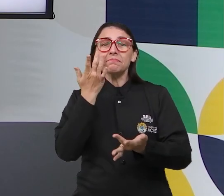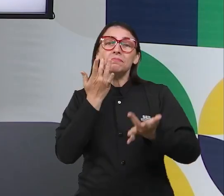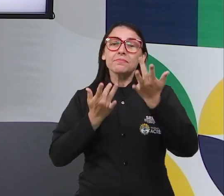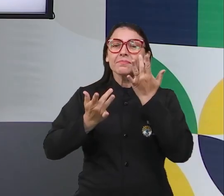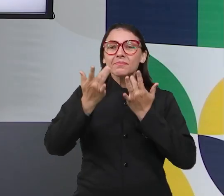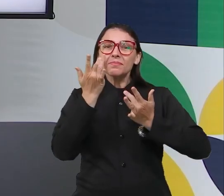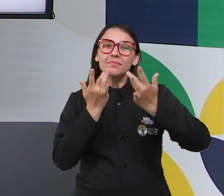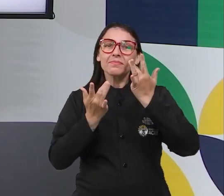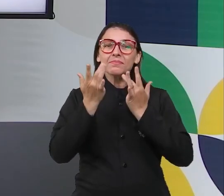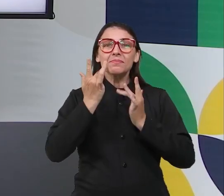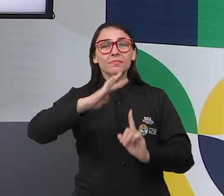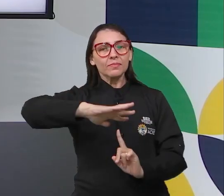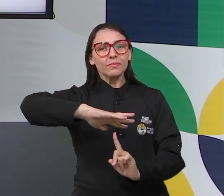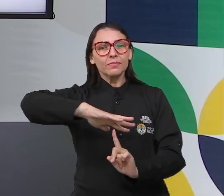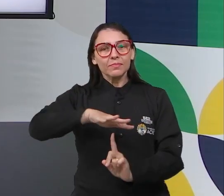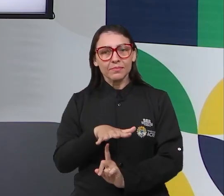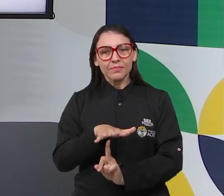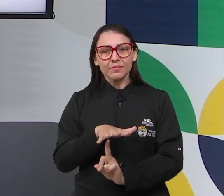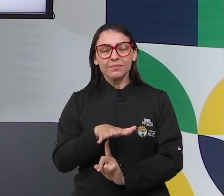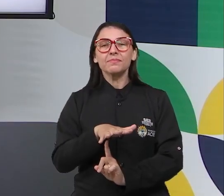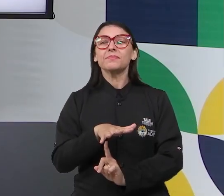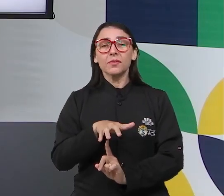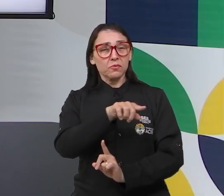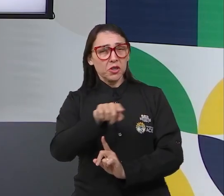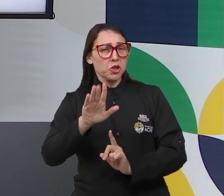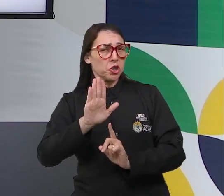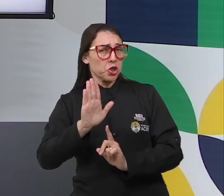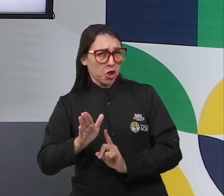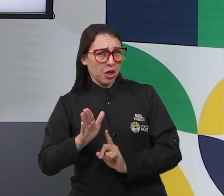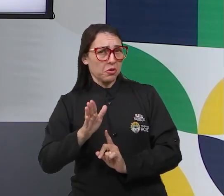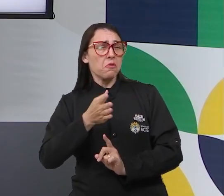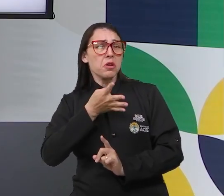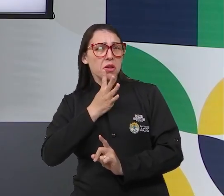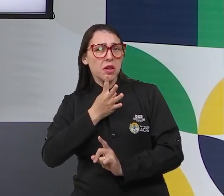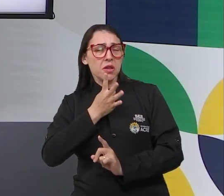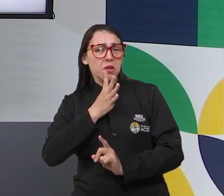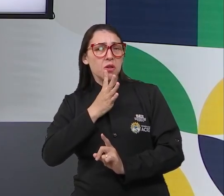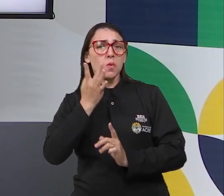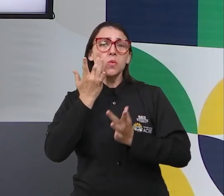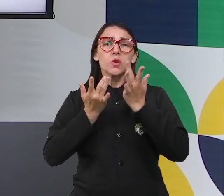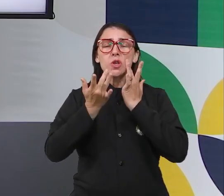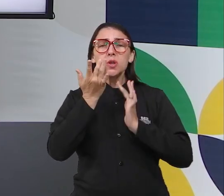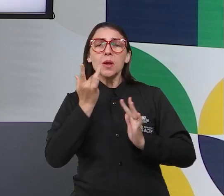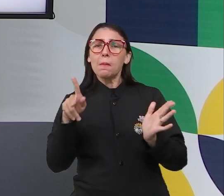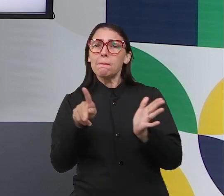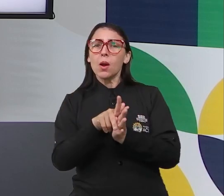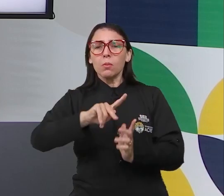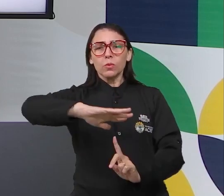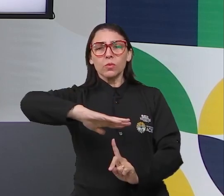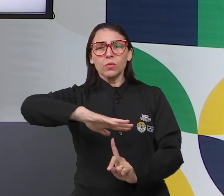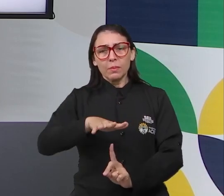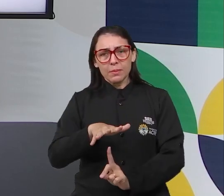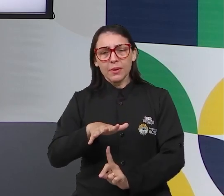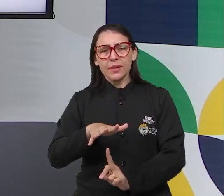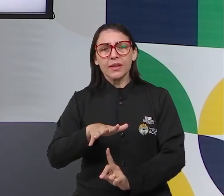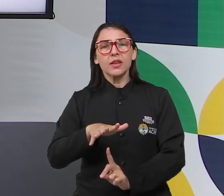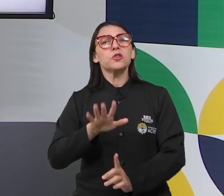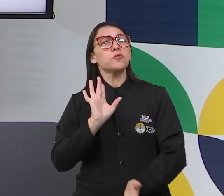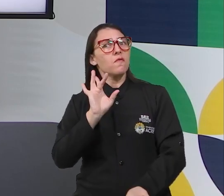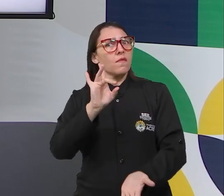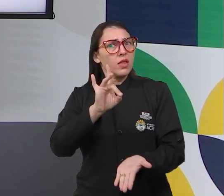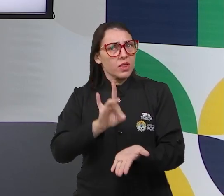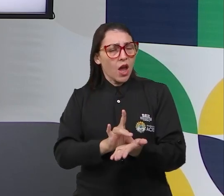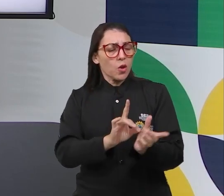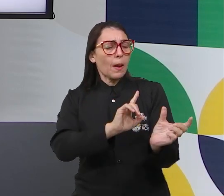teatro, teatro do oprimido. Você já ouviu falar? O teatro do oprimido é realmente o que